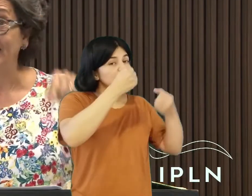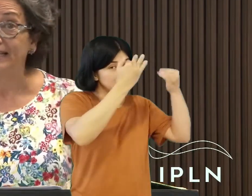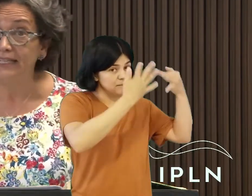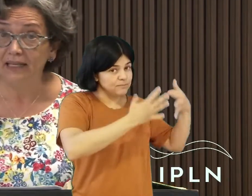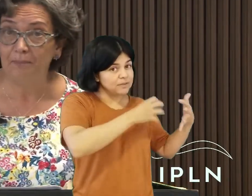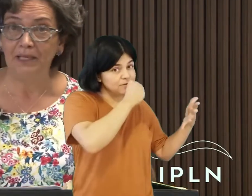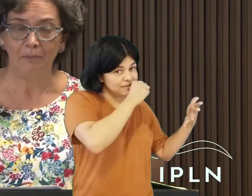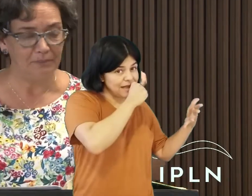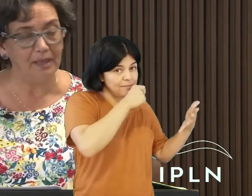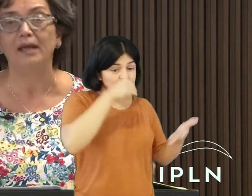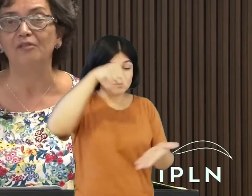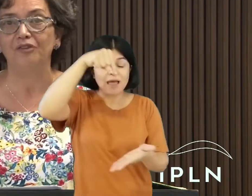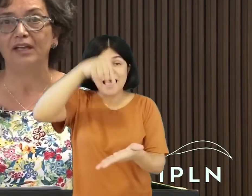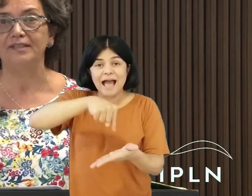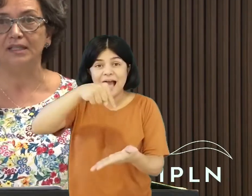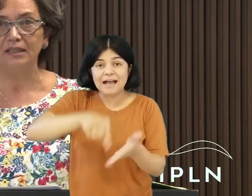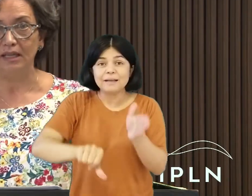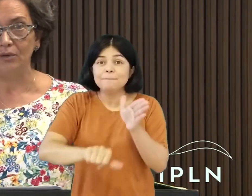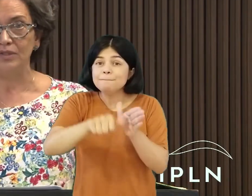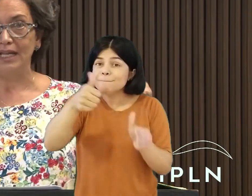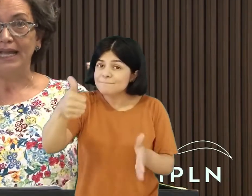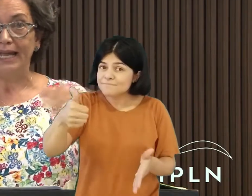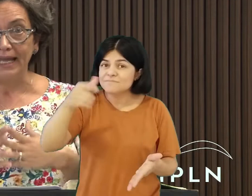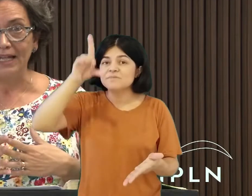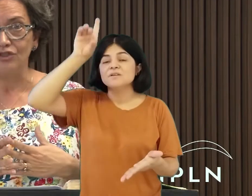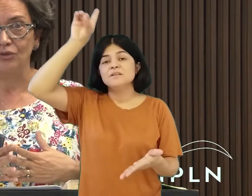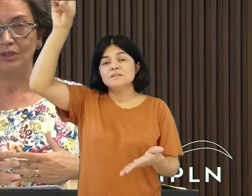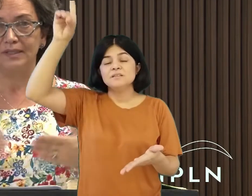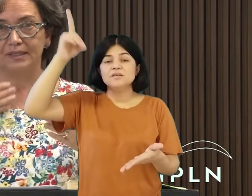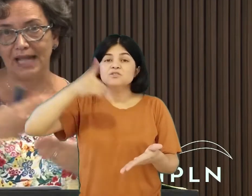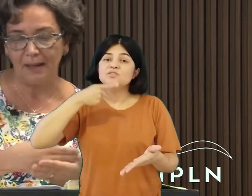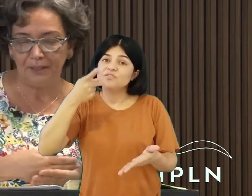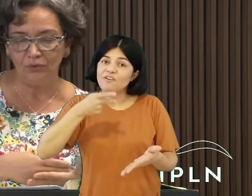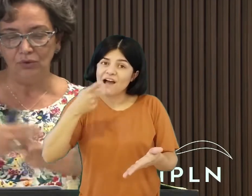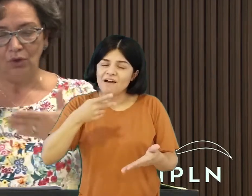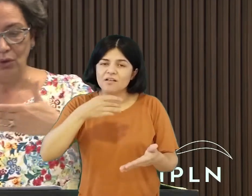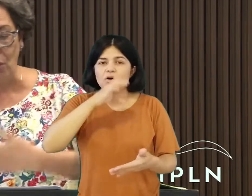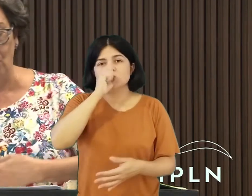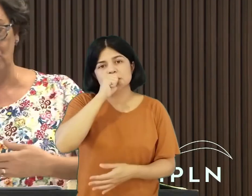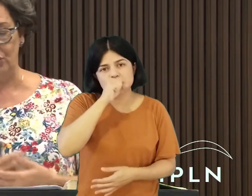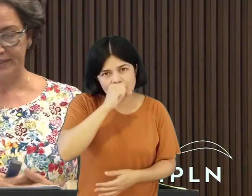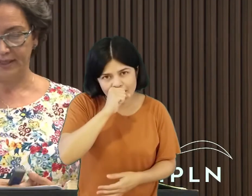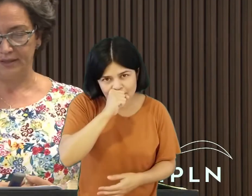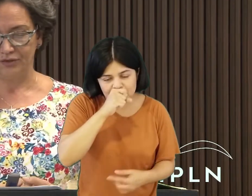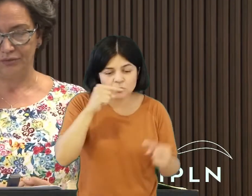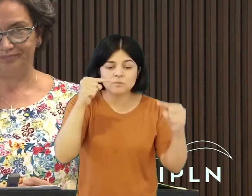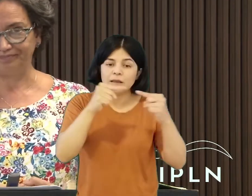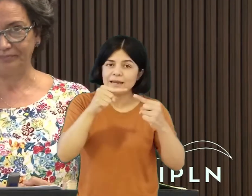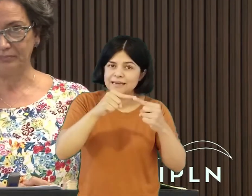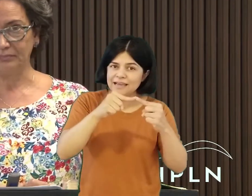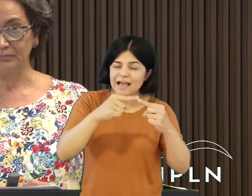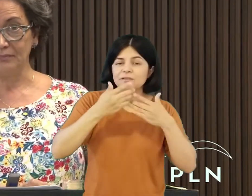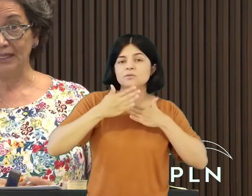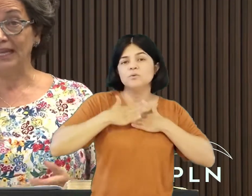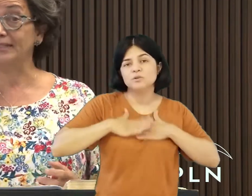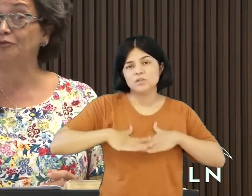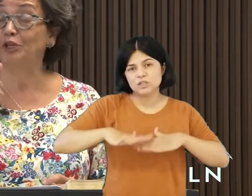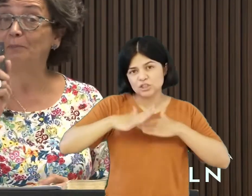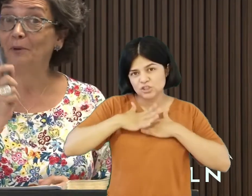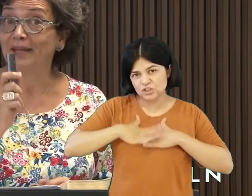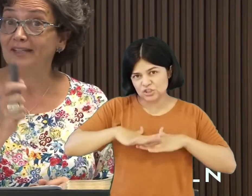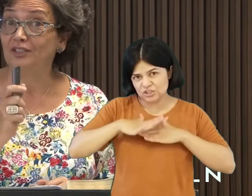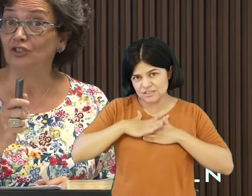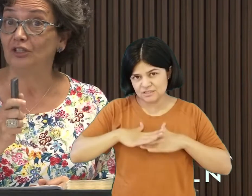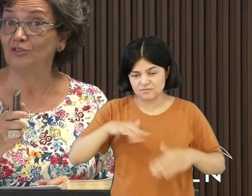é aqui, pela primeira vez, que Deus relaciona sábado com descanso. Essa